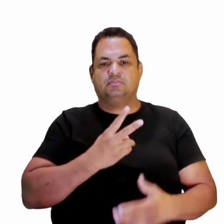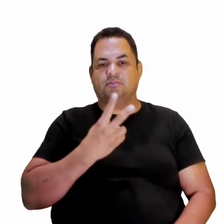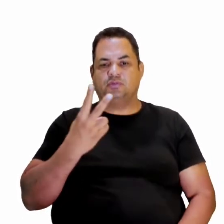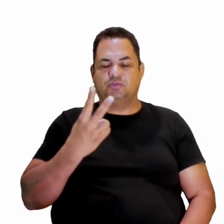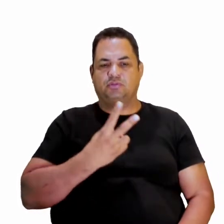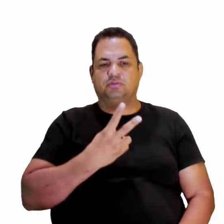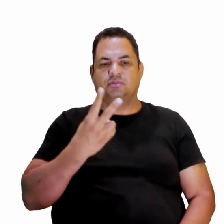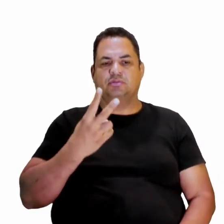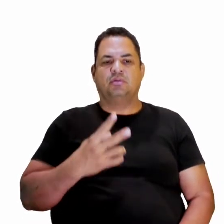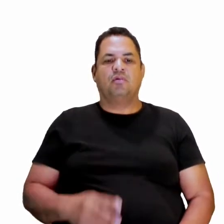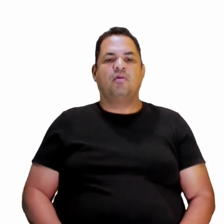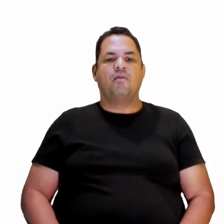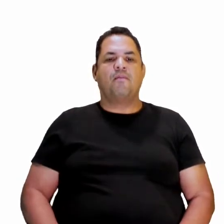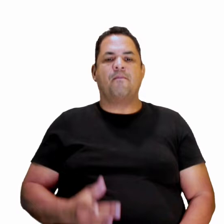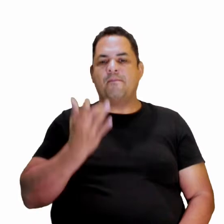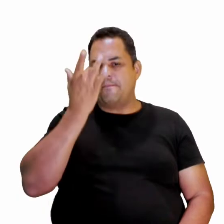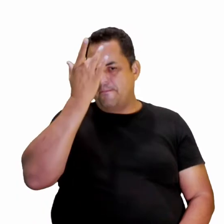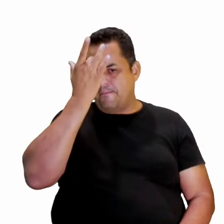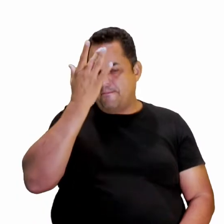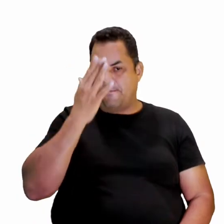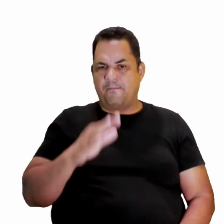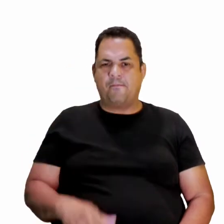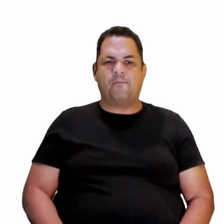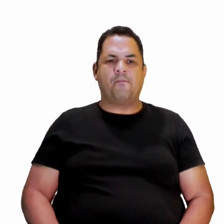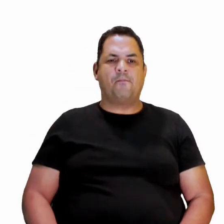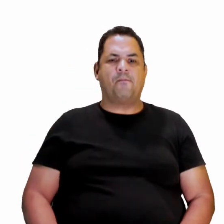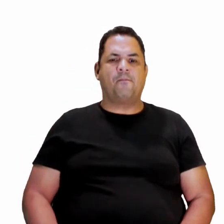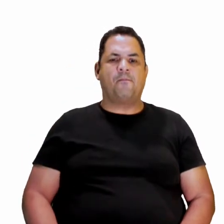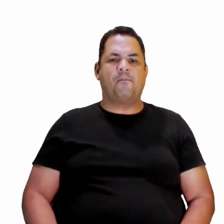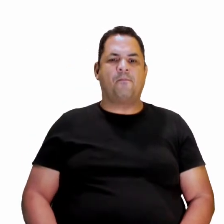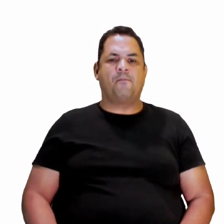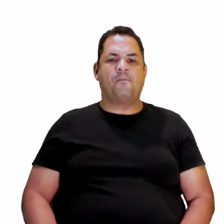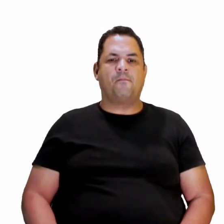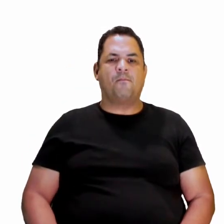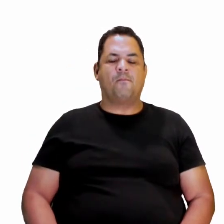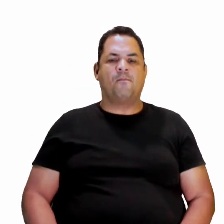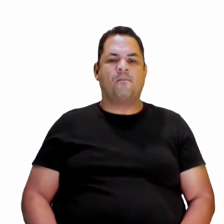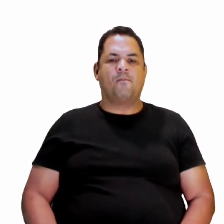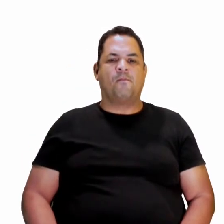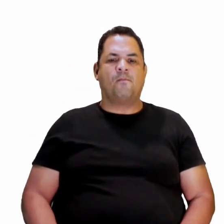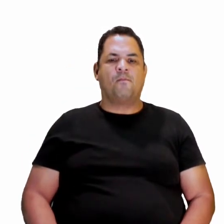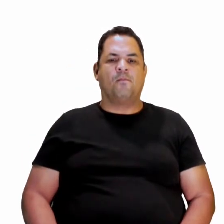rise. Bem, tá fácil aí, porque o change nós temos aí